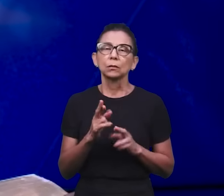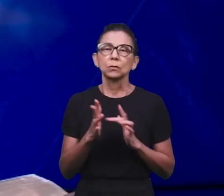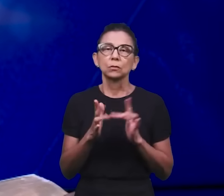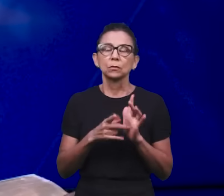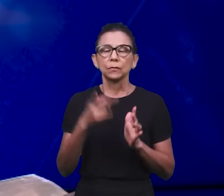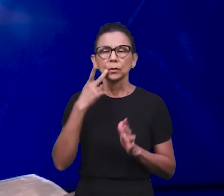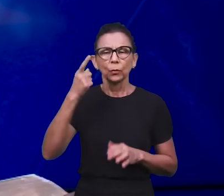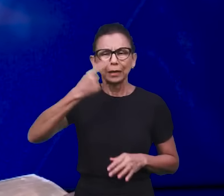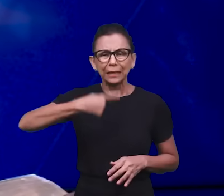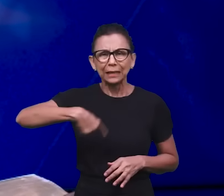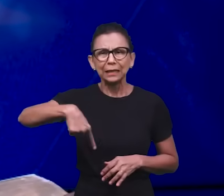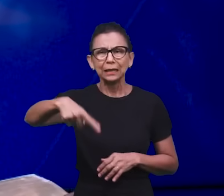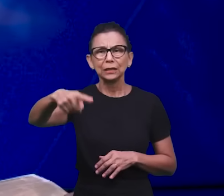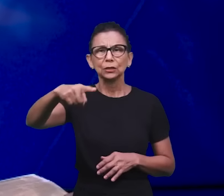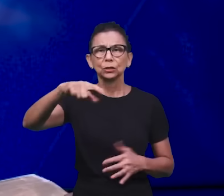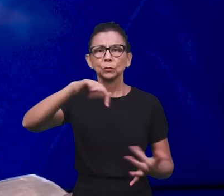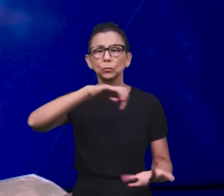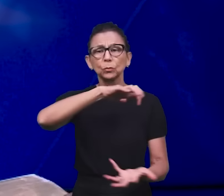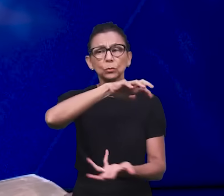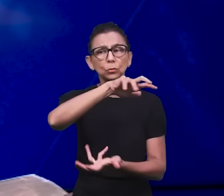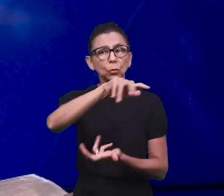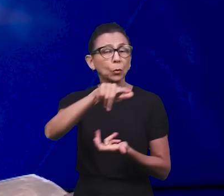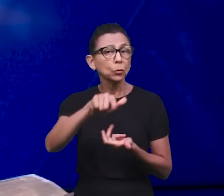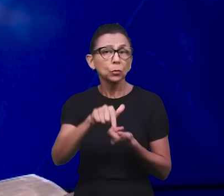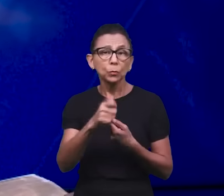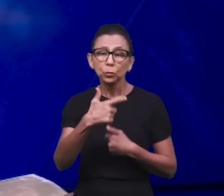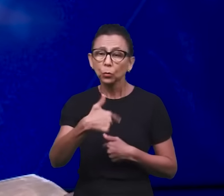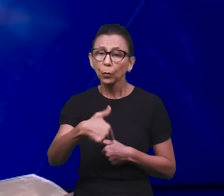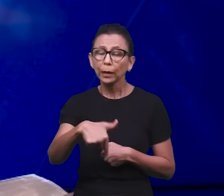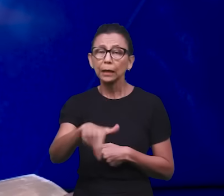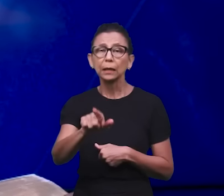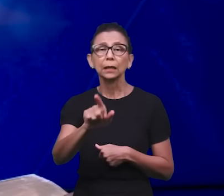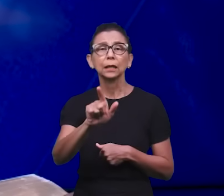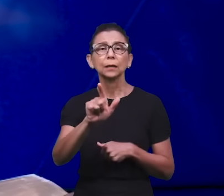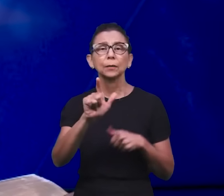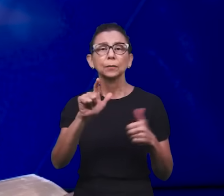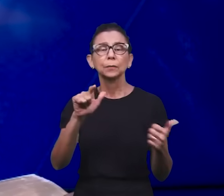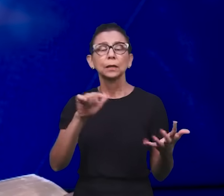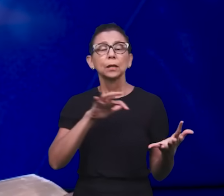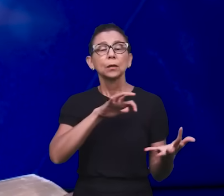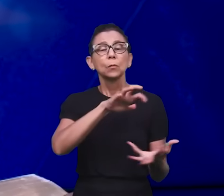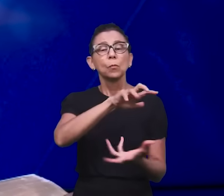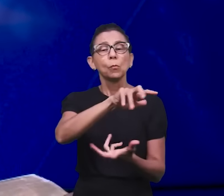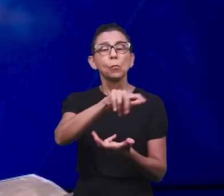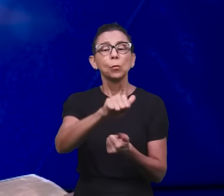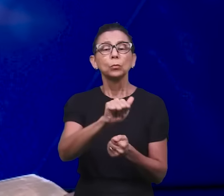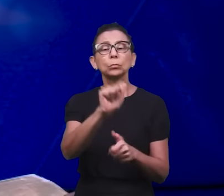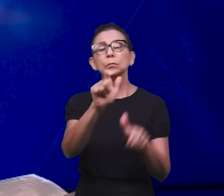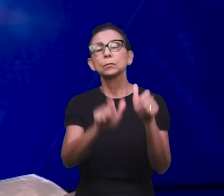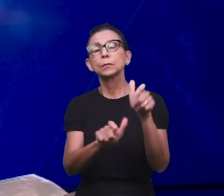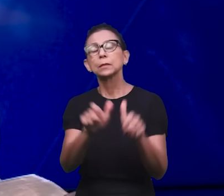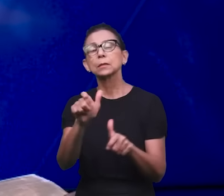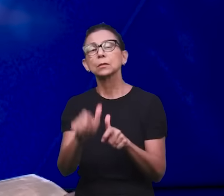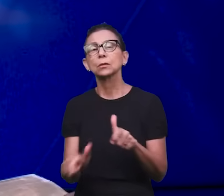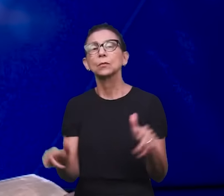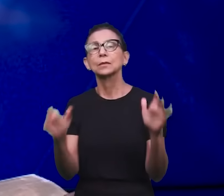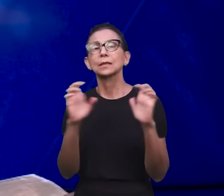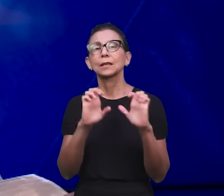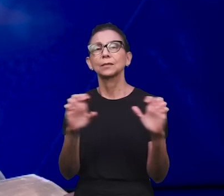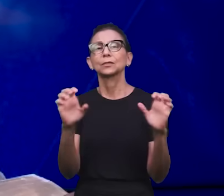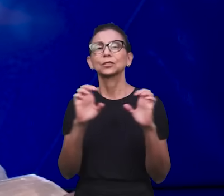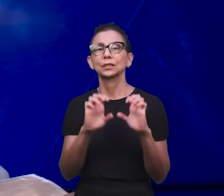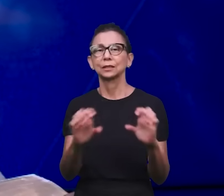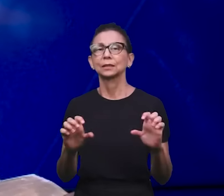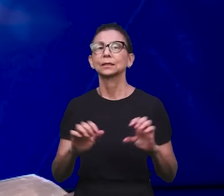falou, ide por todo mundo. Essa função de ide, ela continua. Mas é também hora de proteger